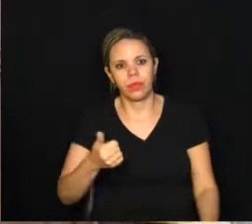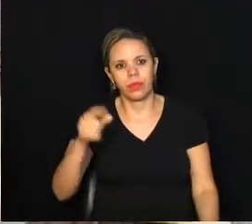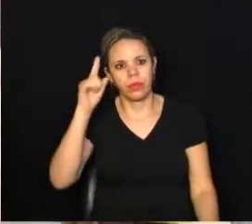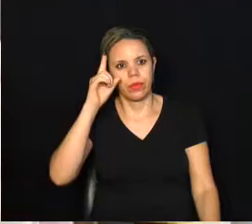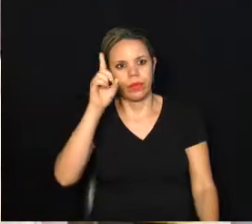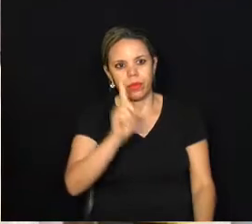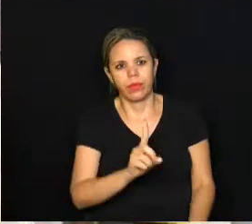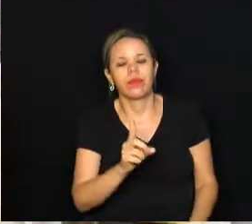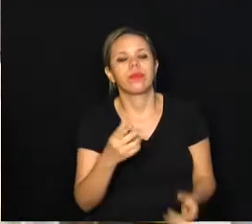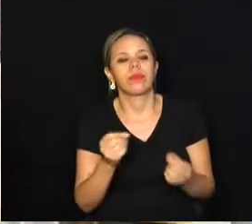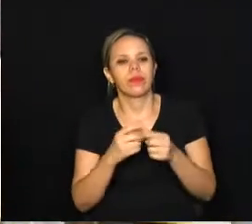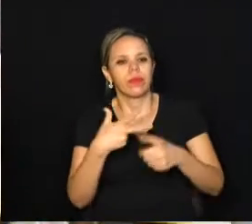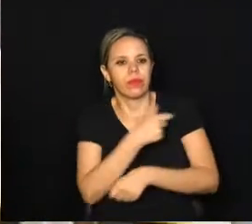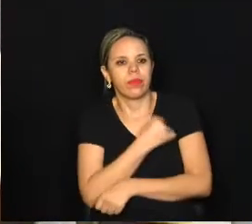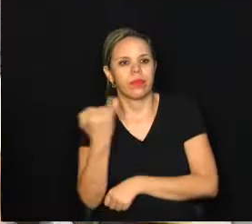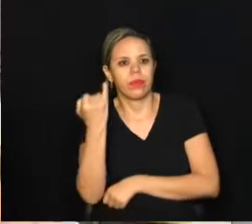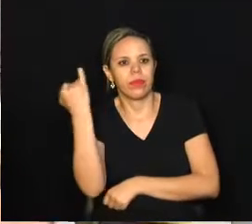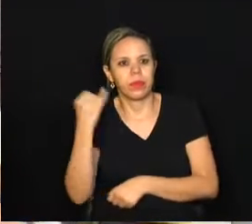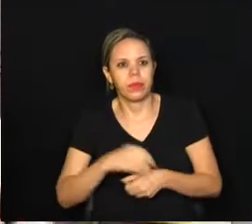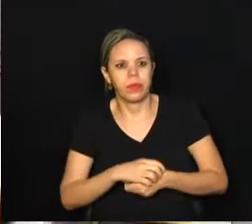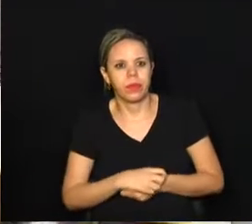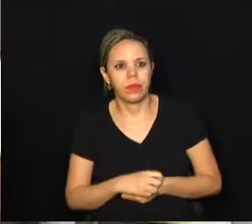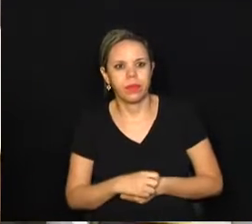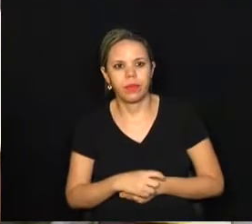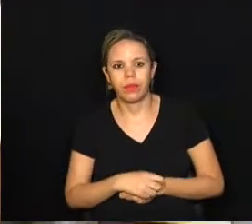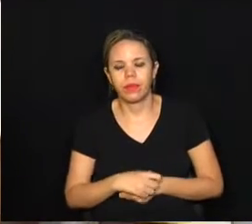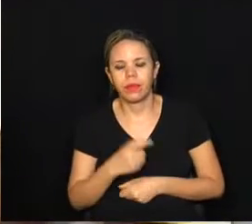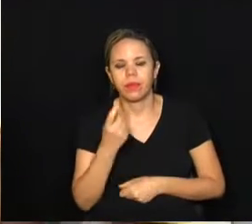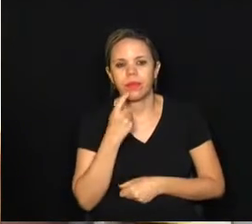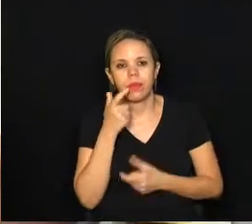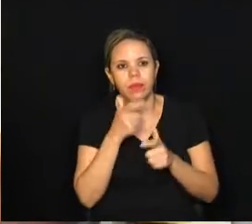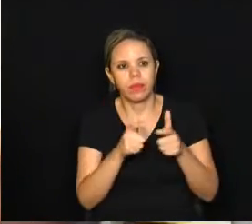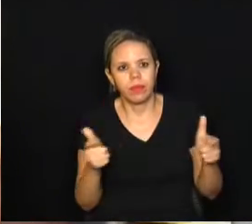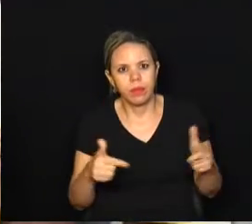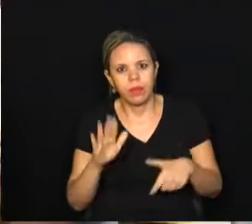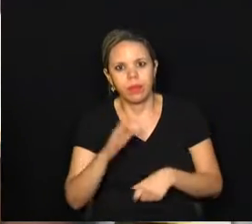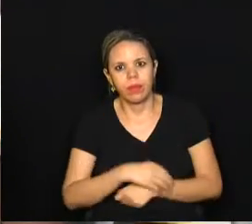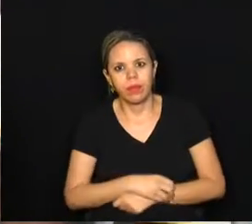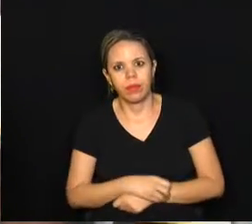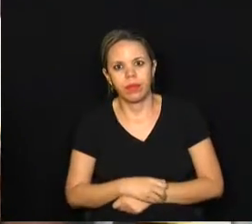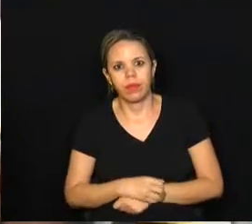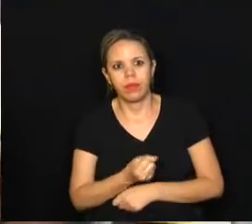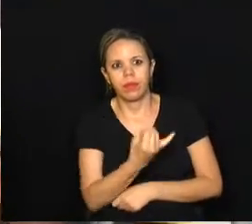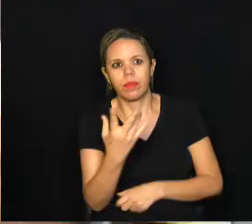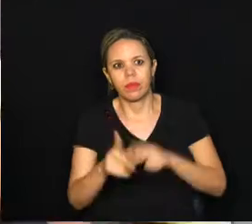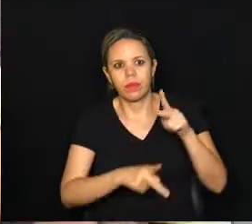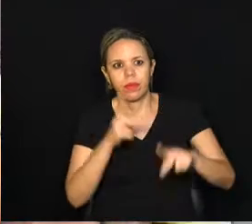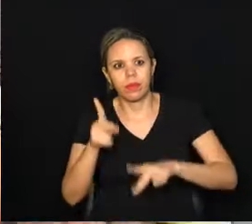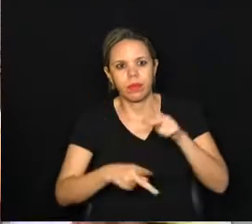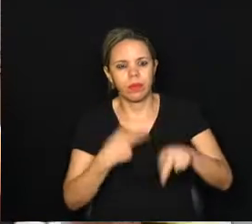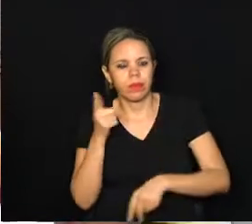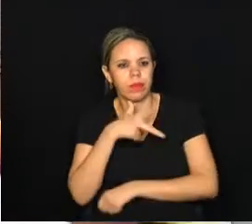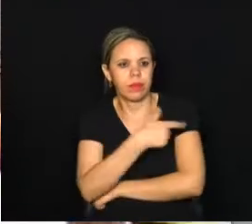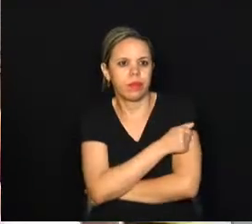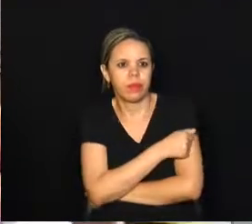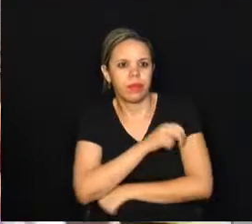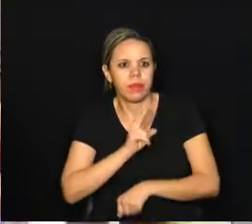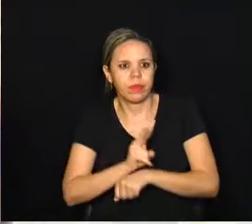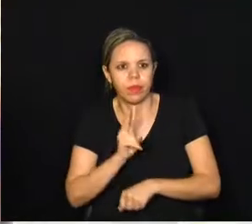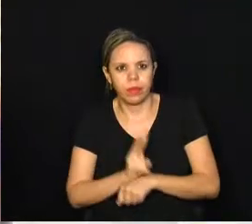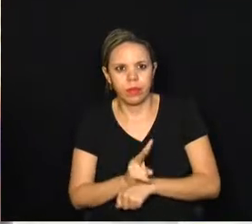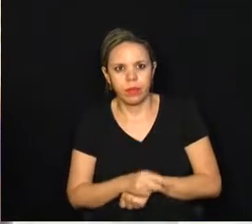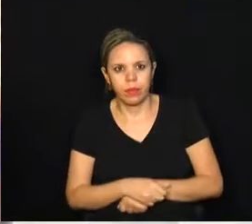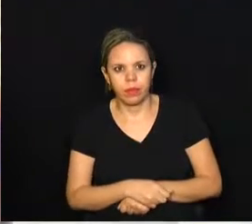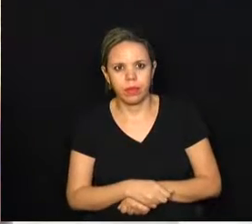vacinação. É muito importante para que Campinas amplie cada vez mais o número de pessoas imunizadas.